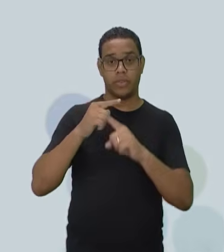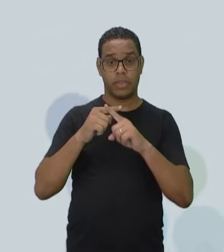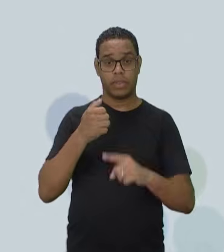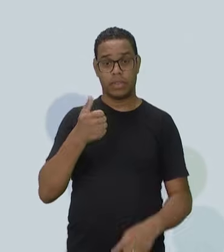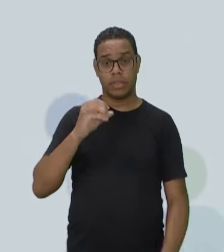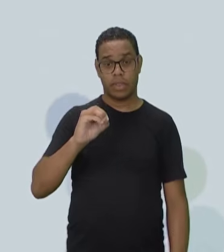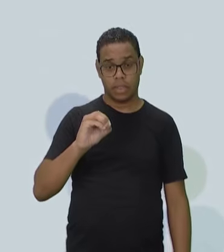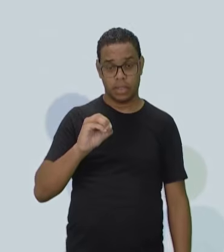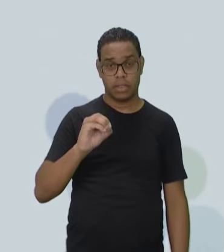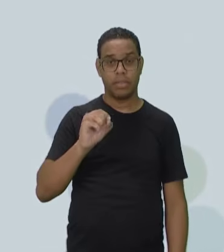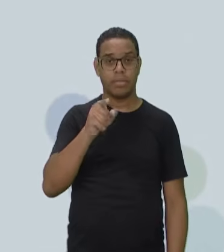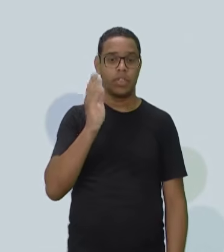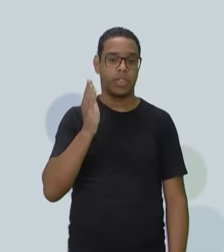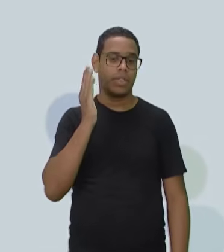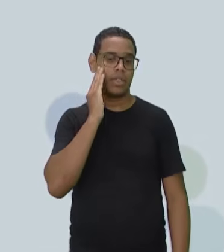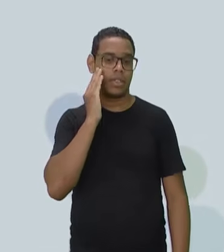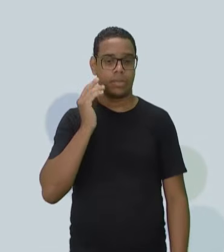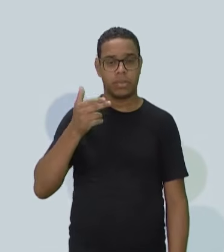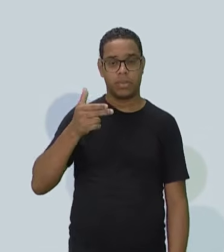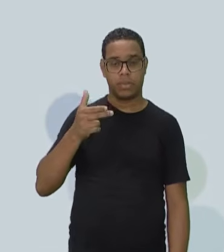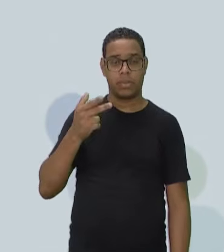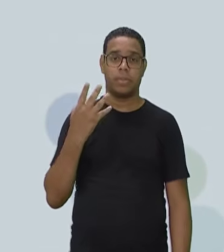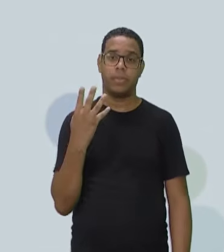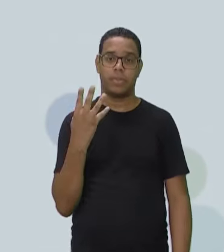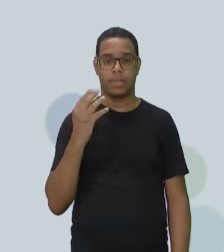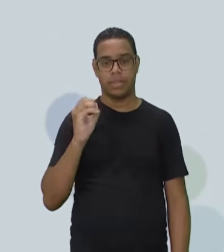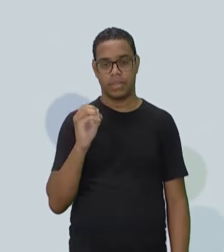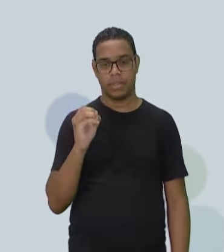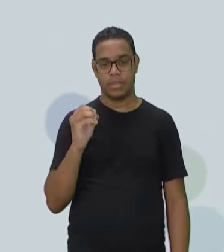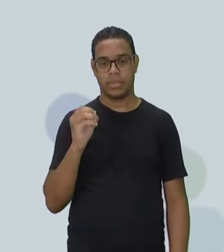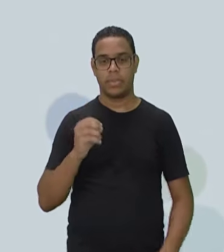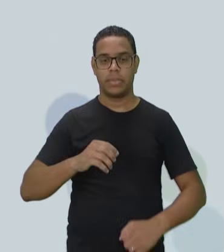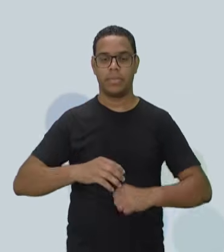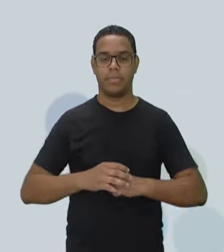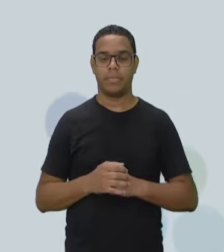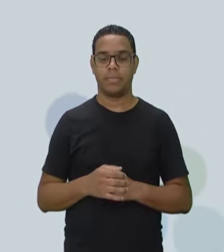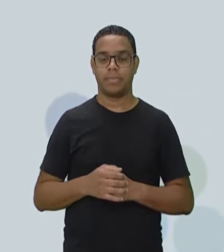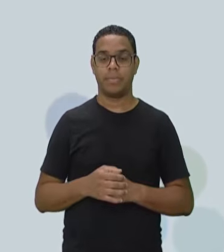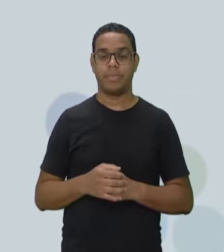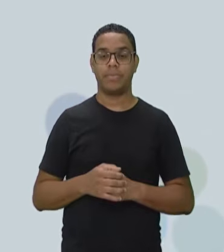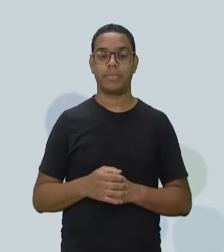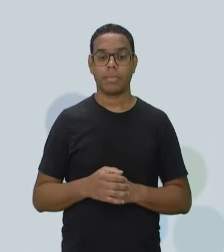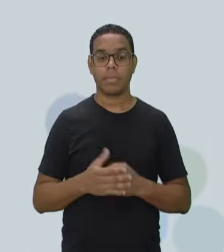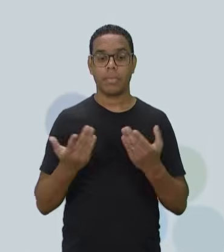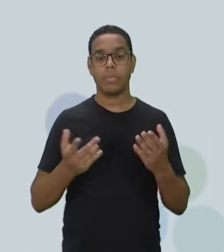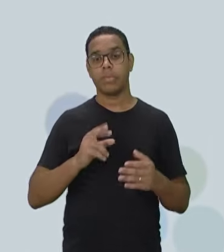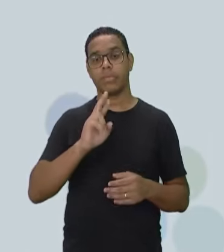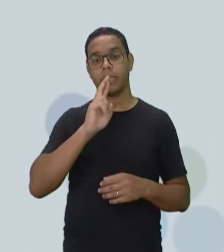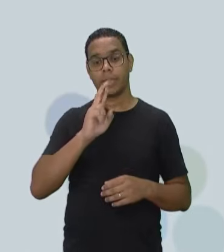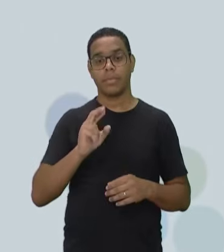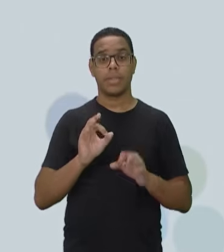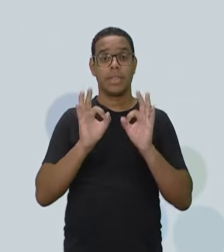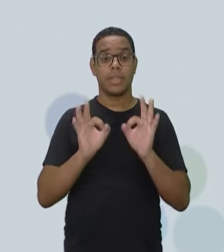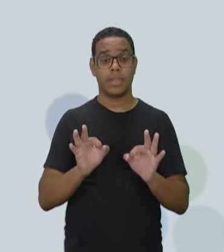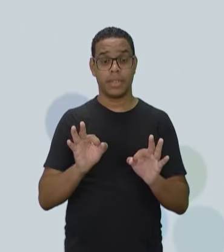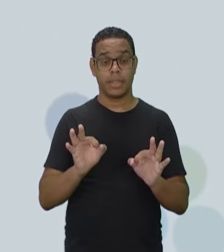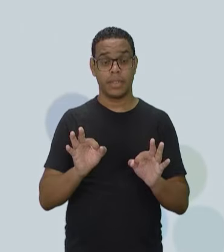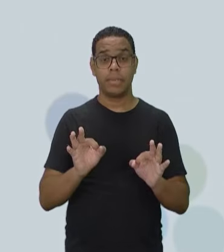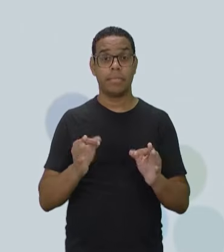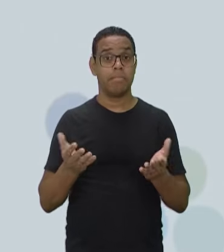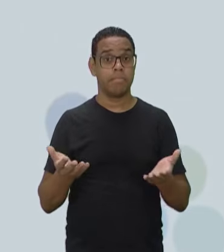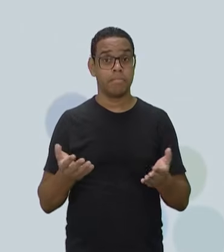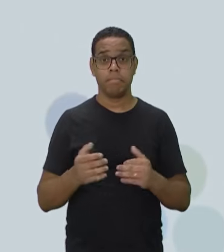10, que vocês já sabem que é 40. Então, qual é a alternativa correta dessa questão,